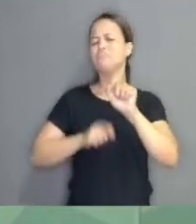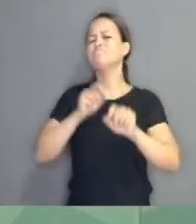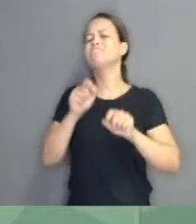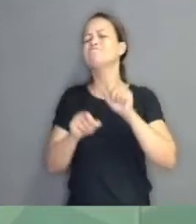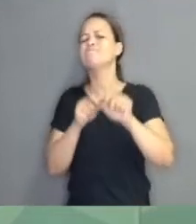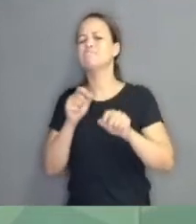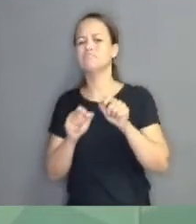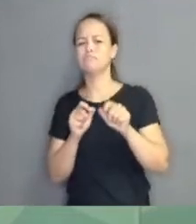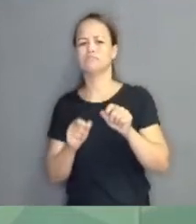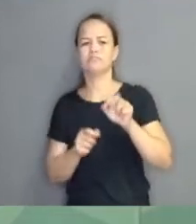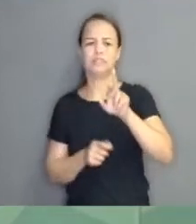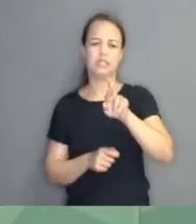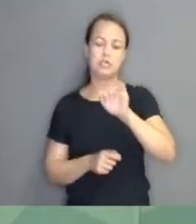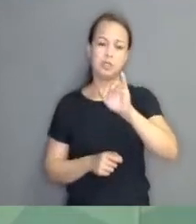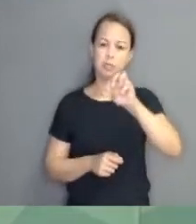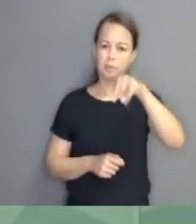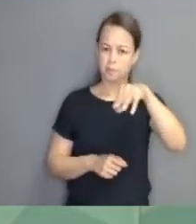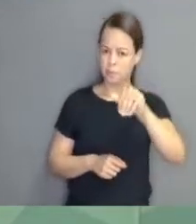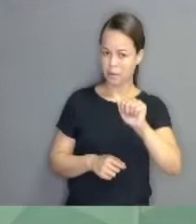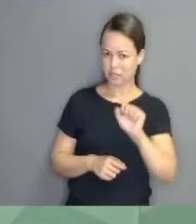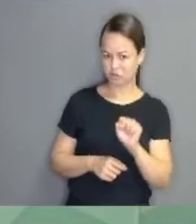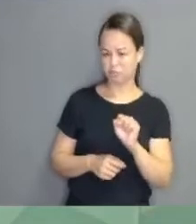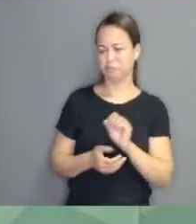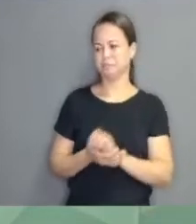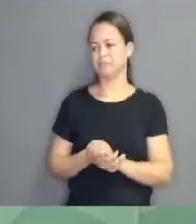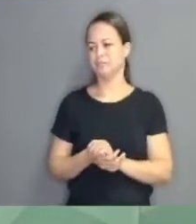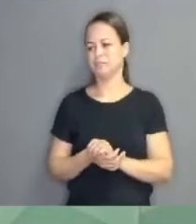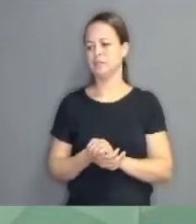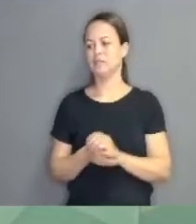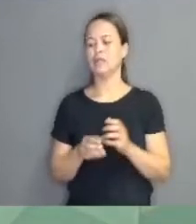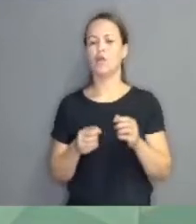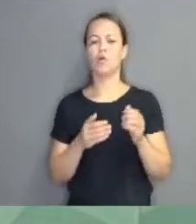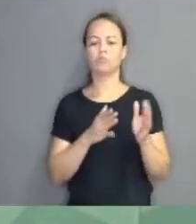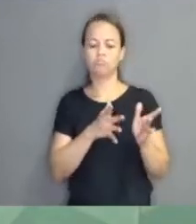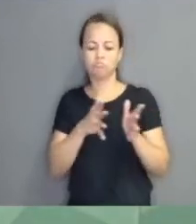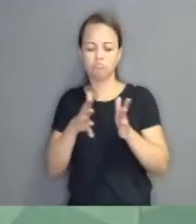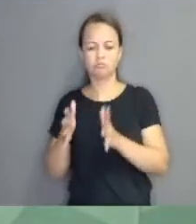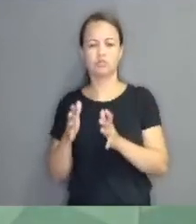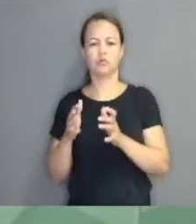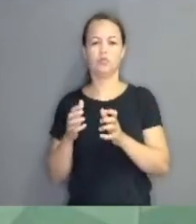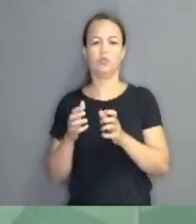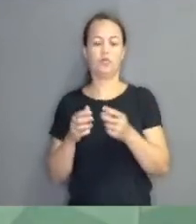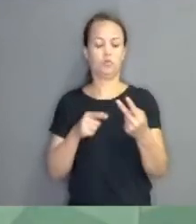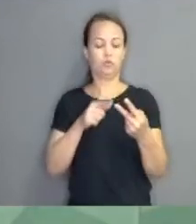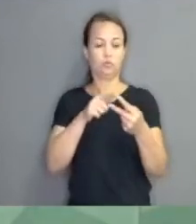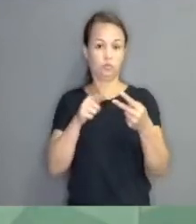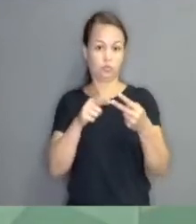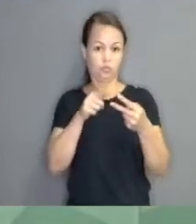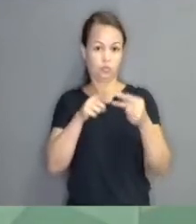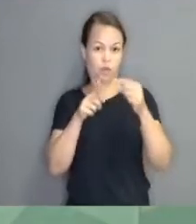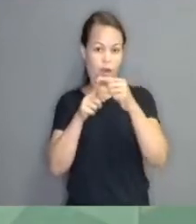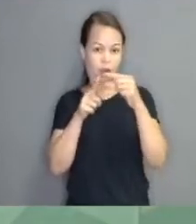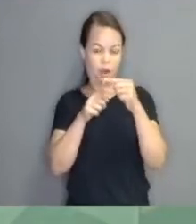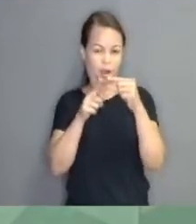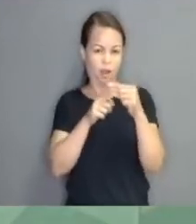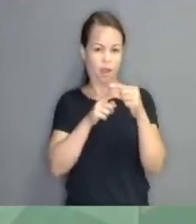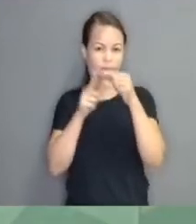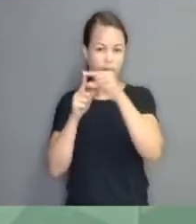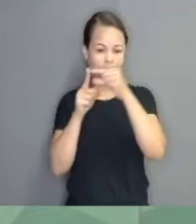são tem mais professora vamos ver agora as rimas ocorrem quando duas palavras